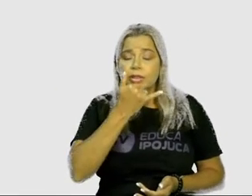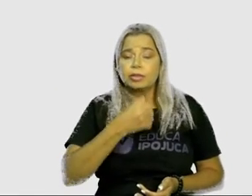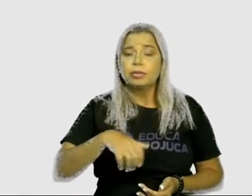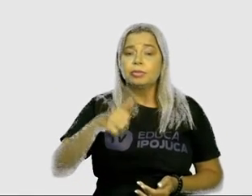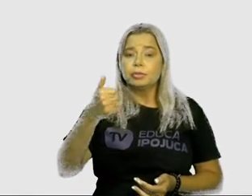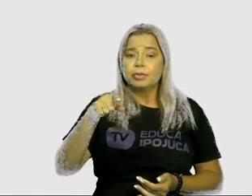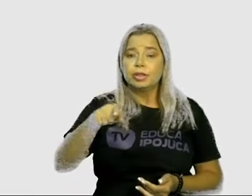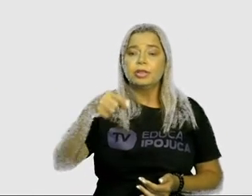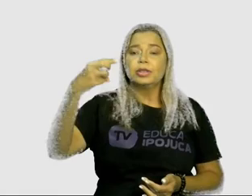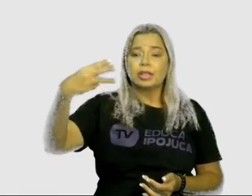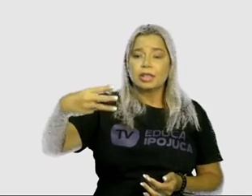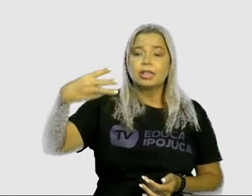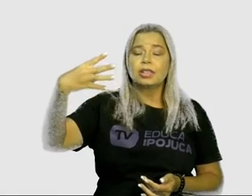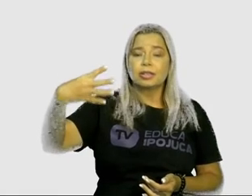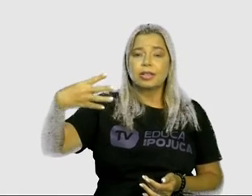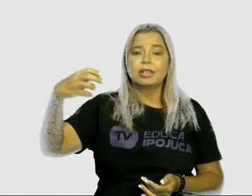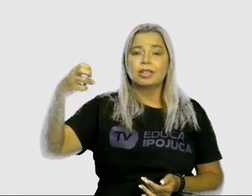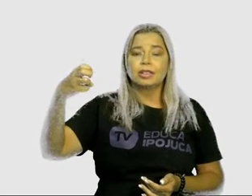Ou